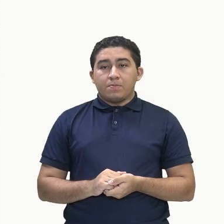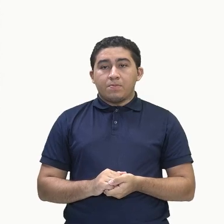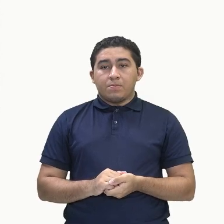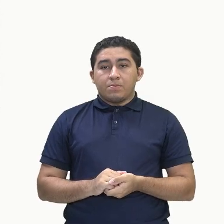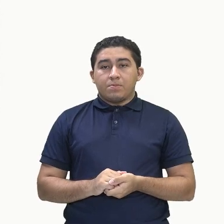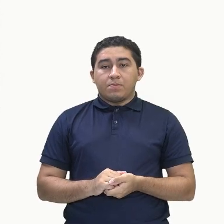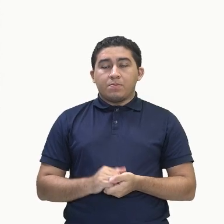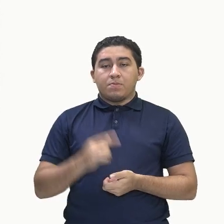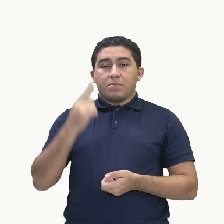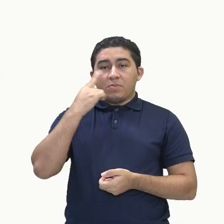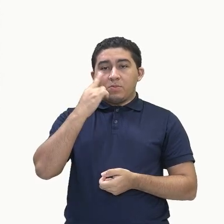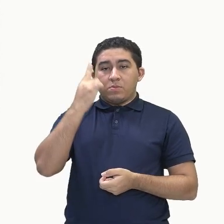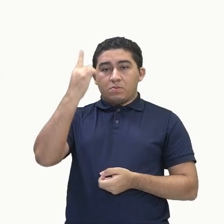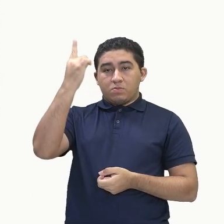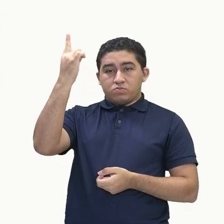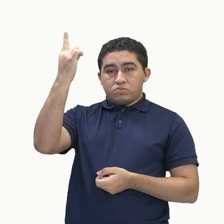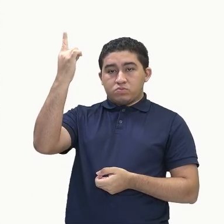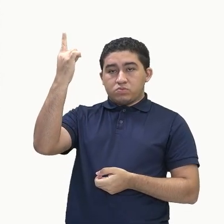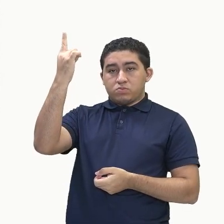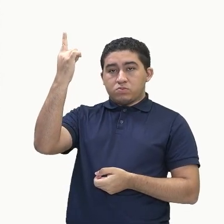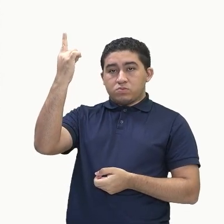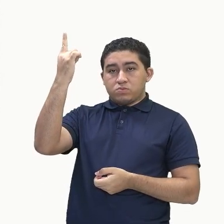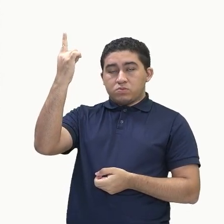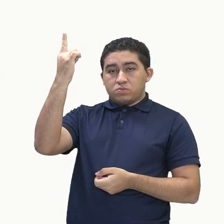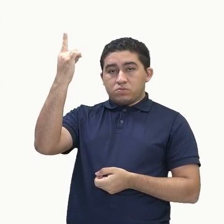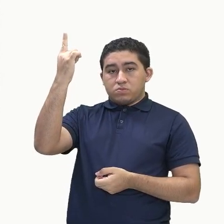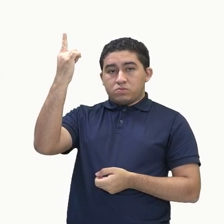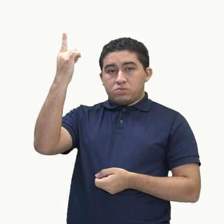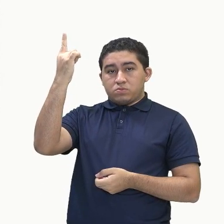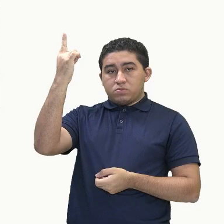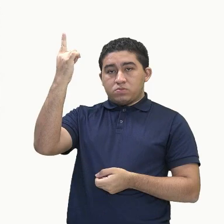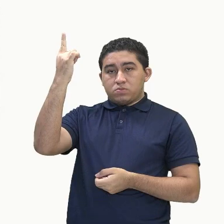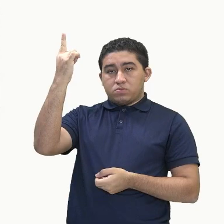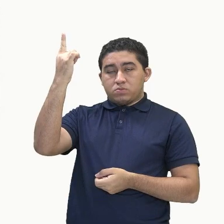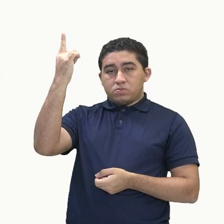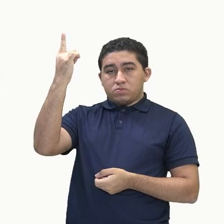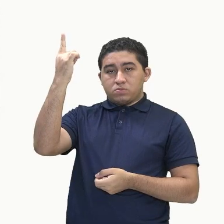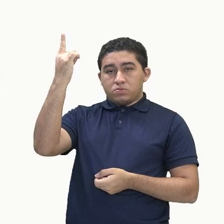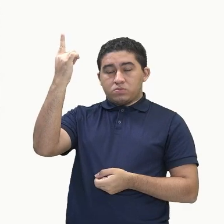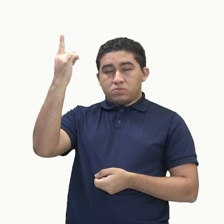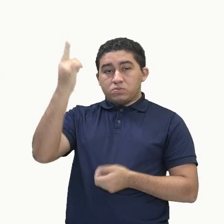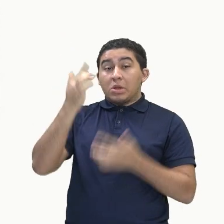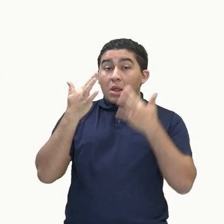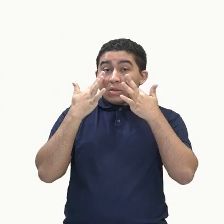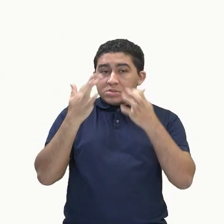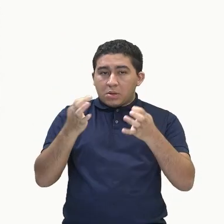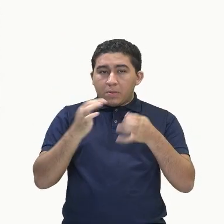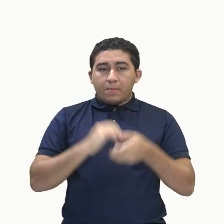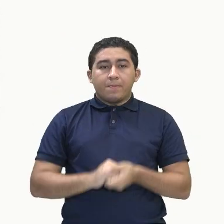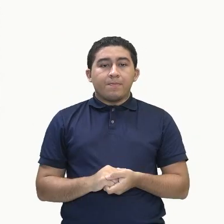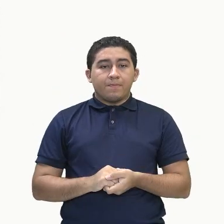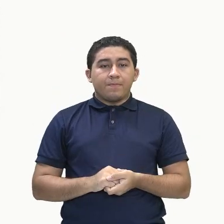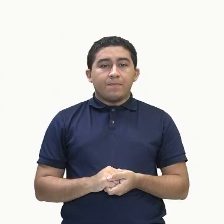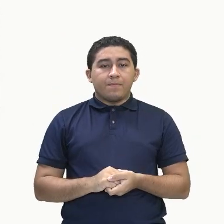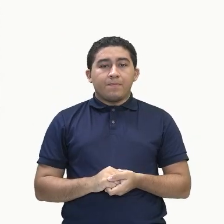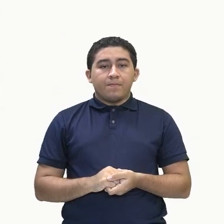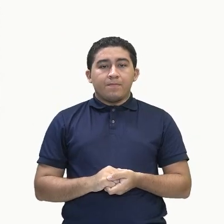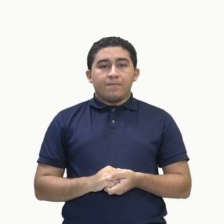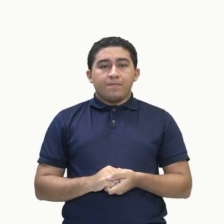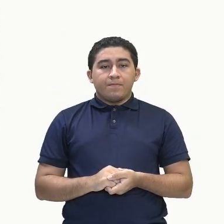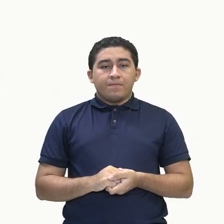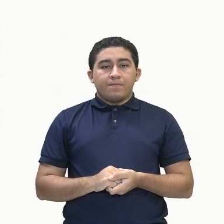latitude. Posso abreviar aqui dessa forma. Latitude. Aí eu observo. Eu tenho aqui a minha linha